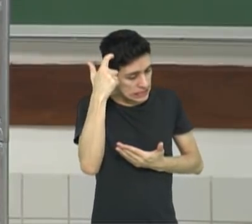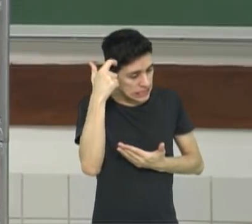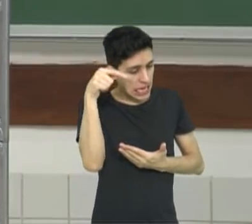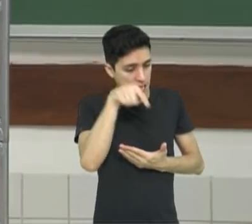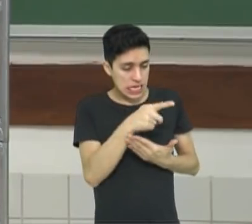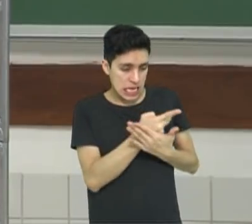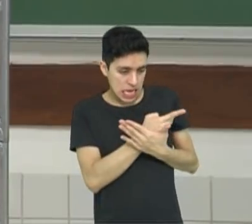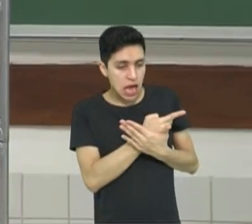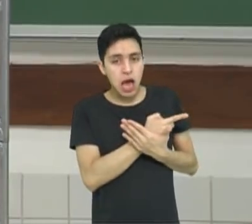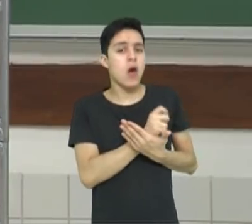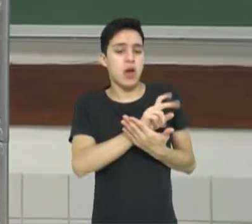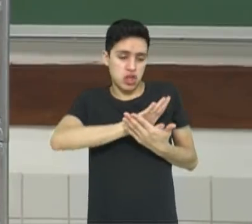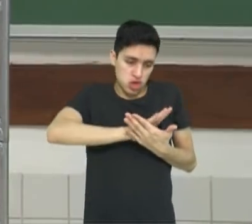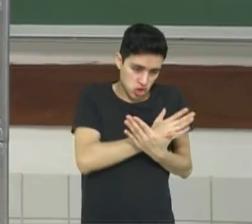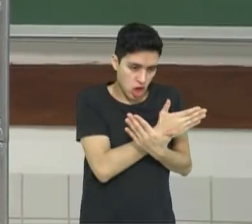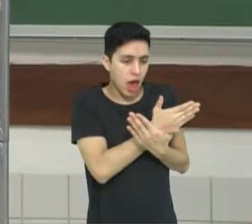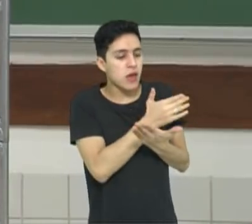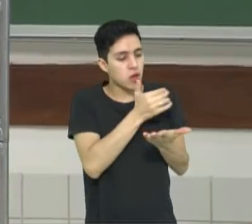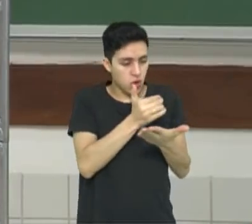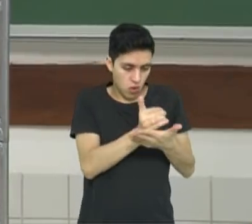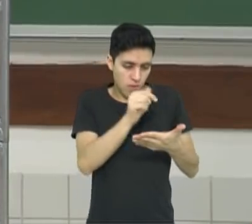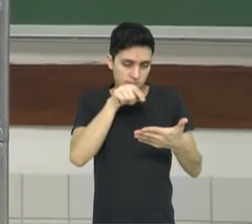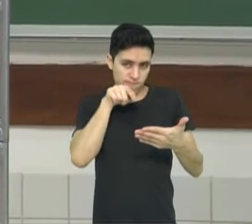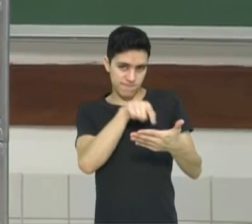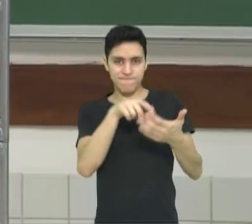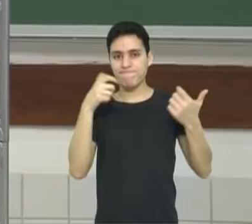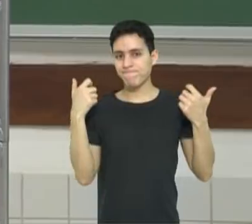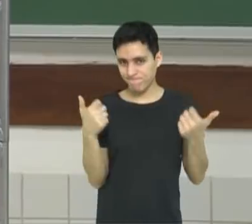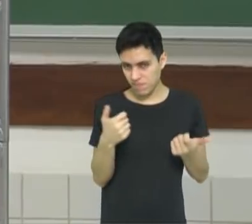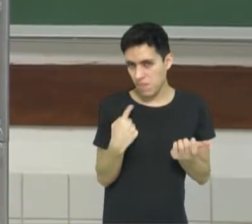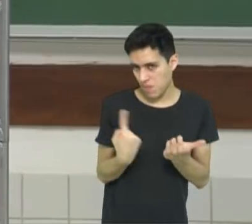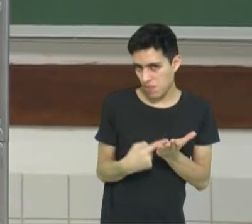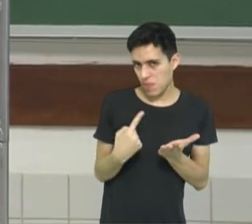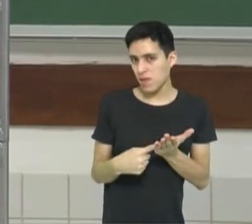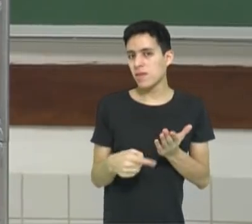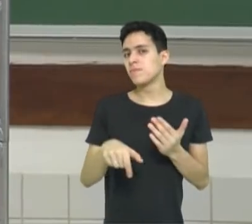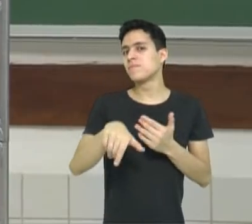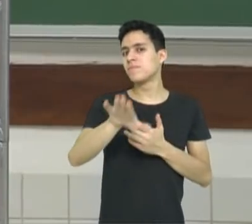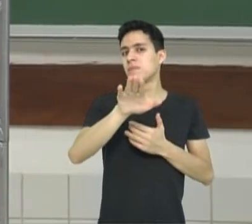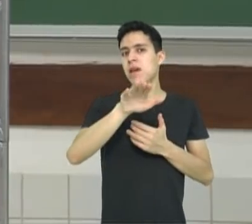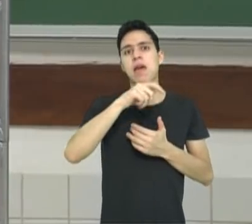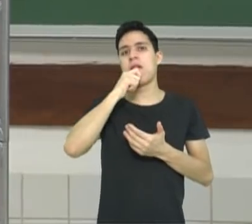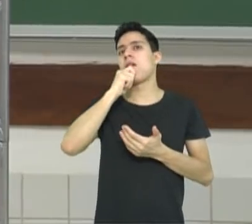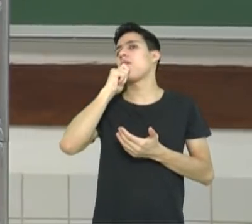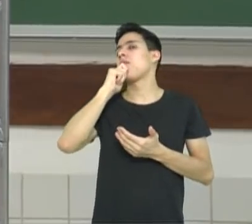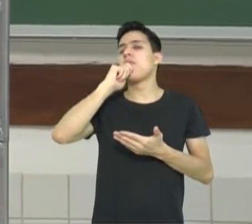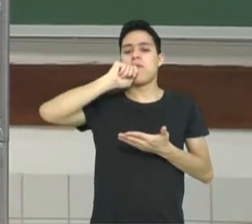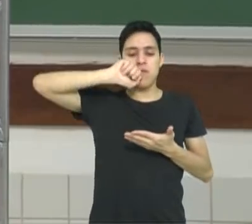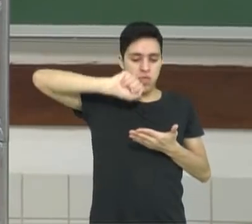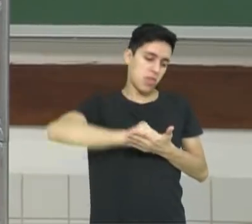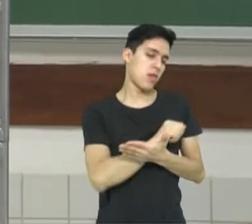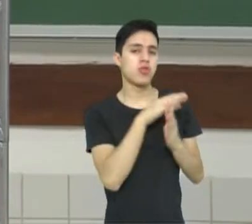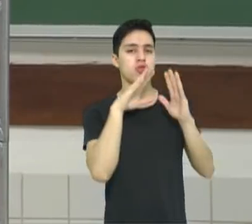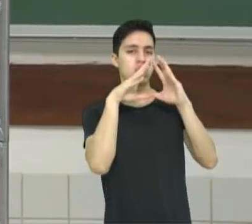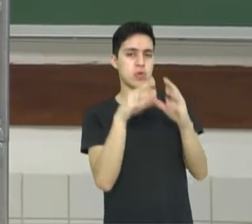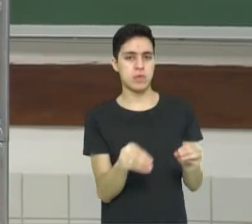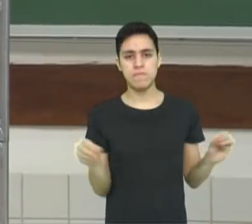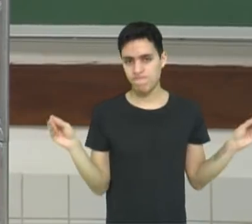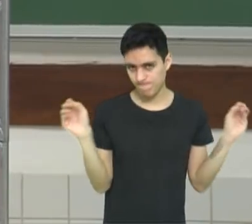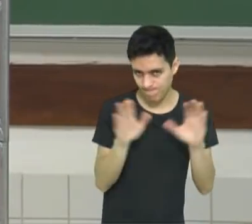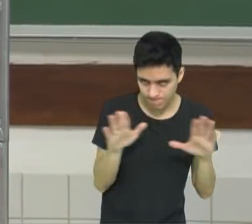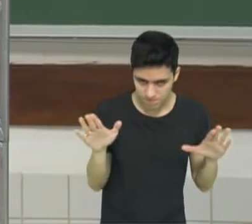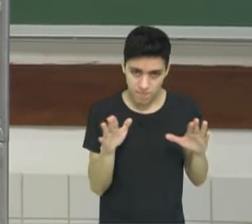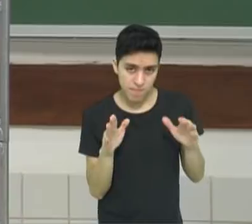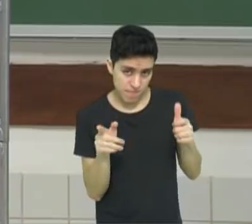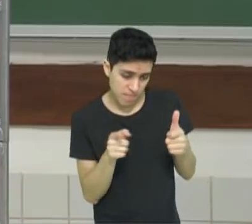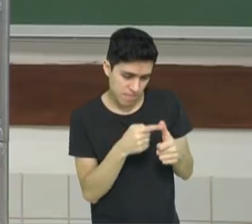dele, tá bom? Vamos combinar assim? Pegue a tua borracha, segura ela. tá bom? Não vai ficar usando para pagar tudo.